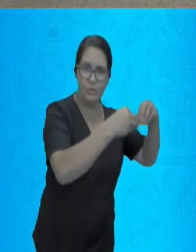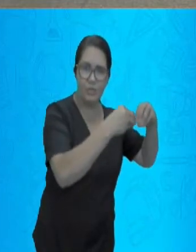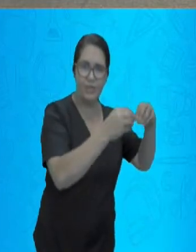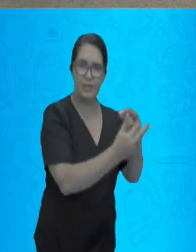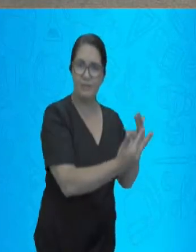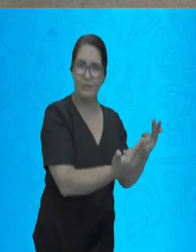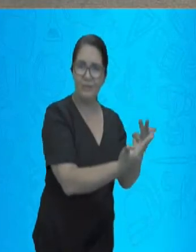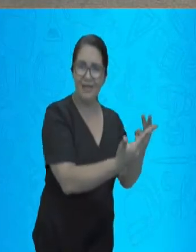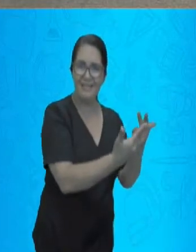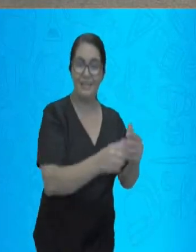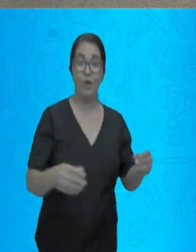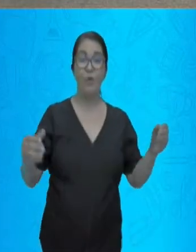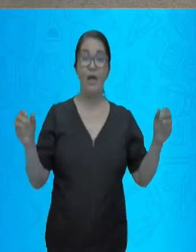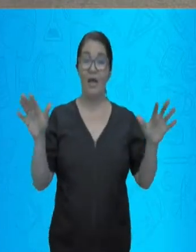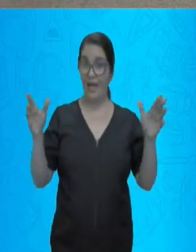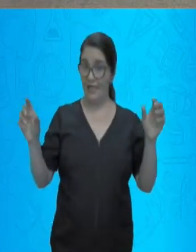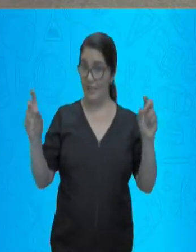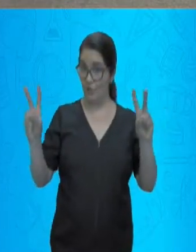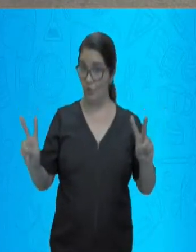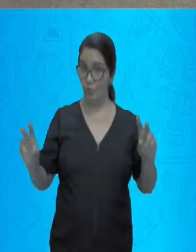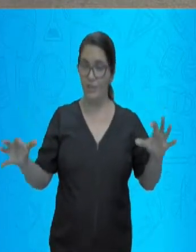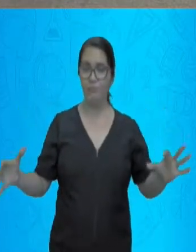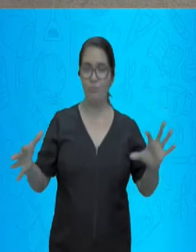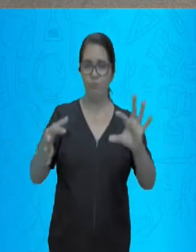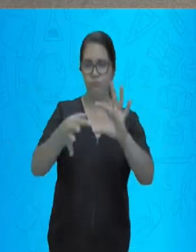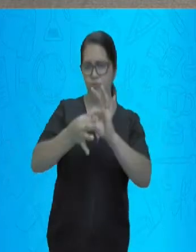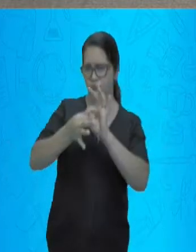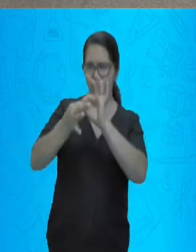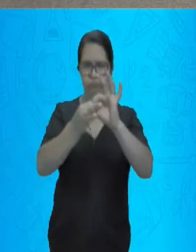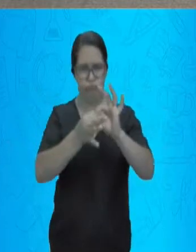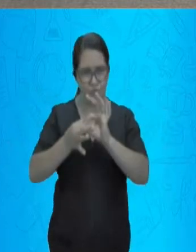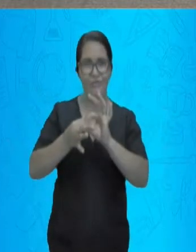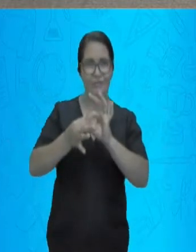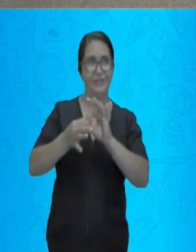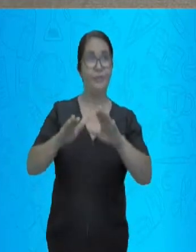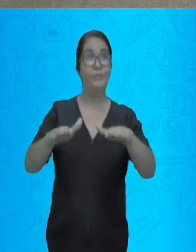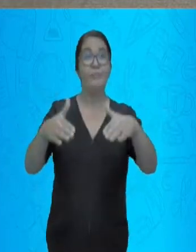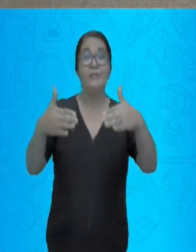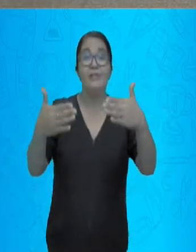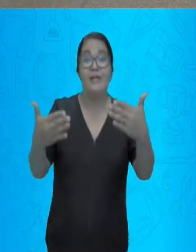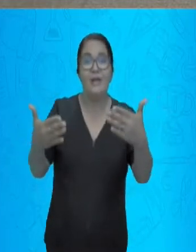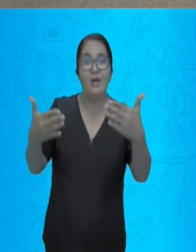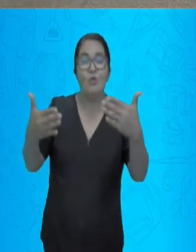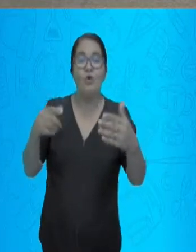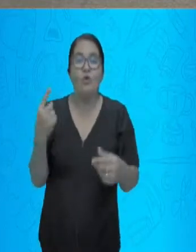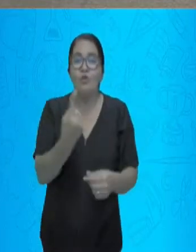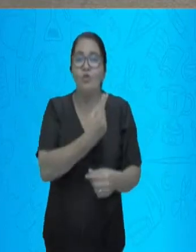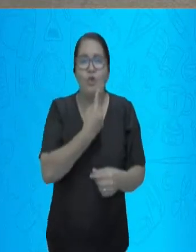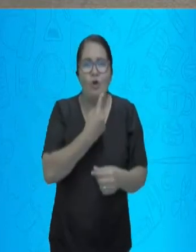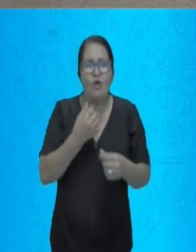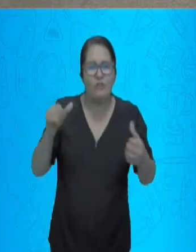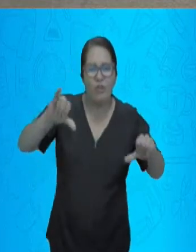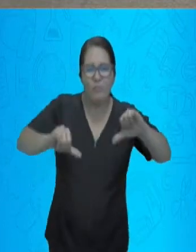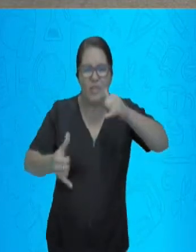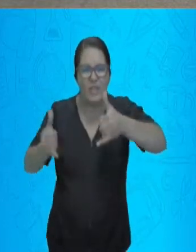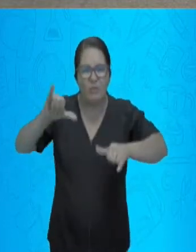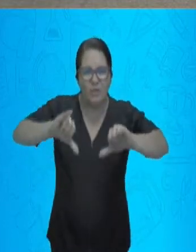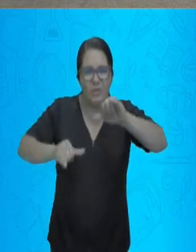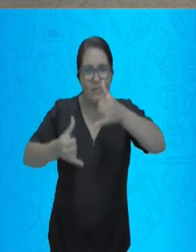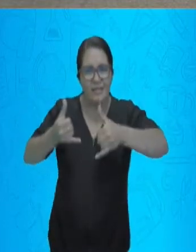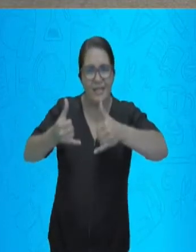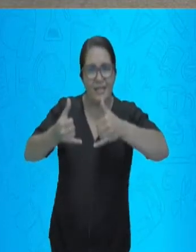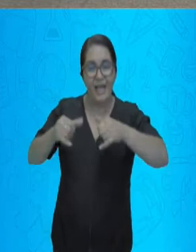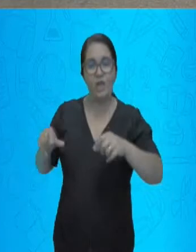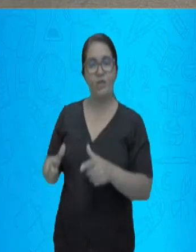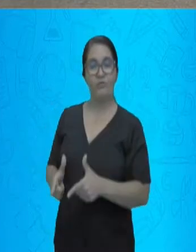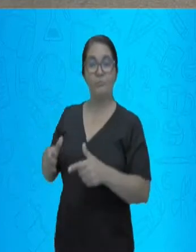substância química, a nossa mente vai logo para aqueles frascos coloridos de laboratórios que às vezes a gente